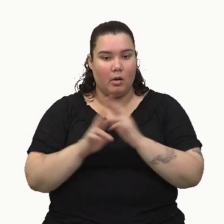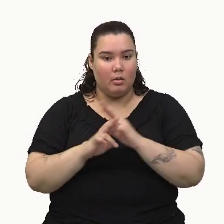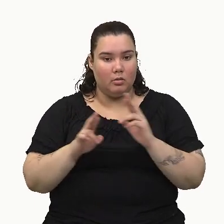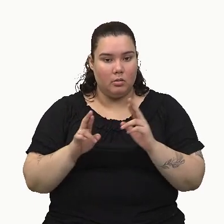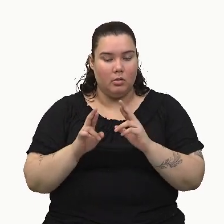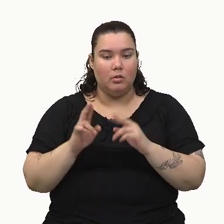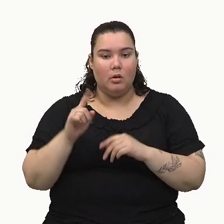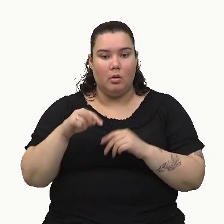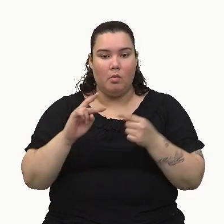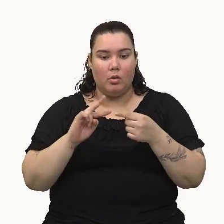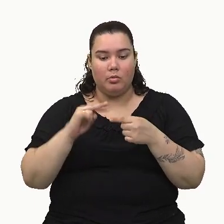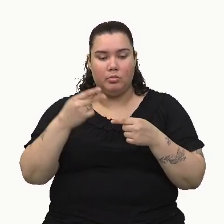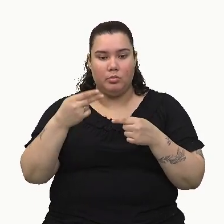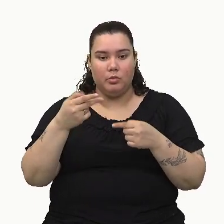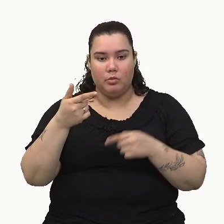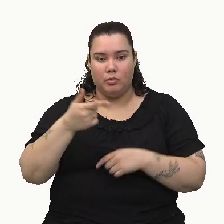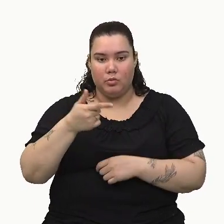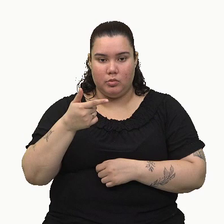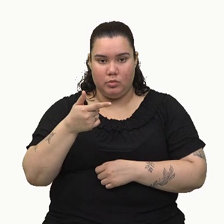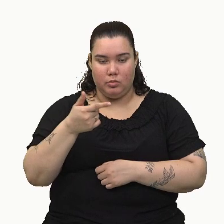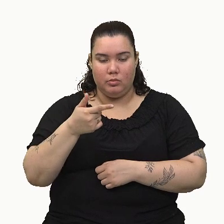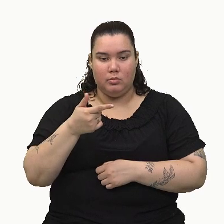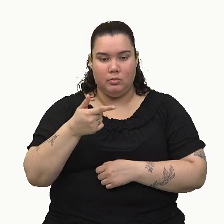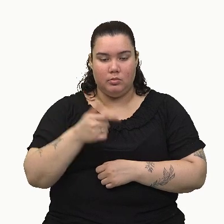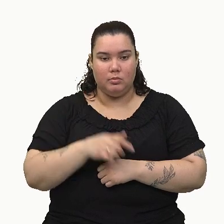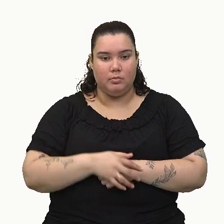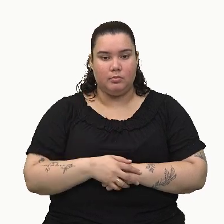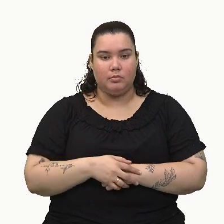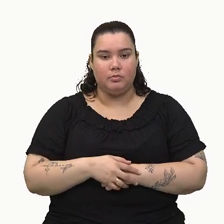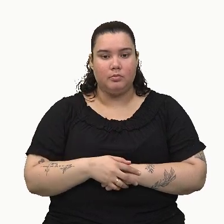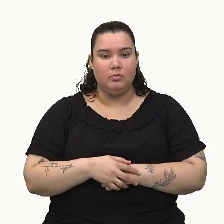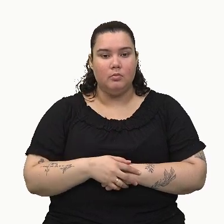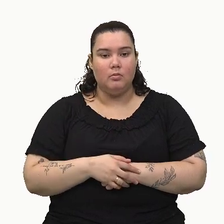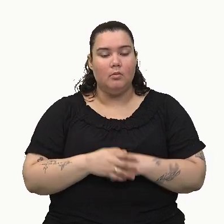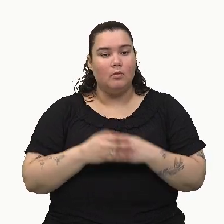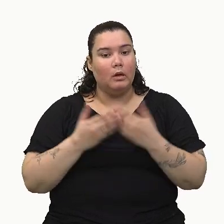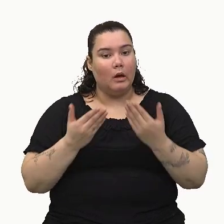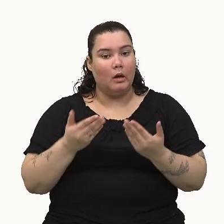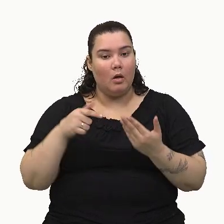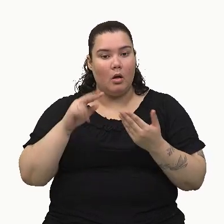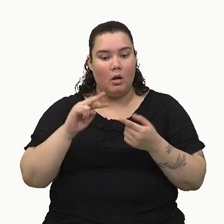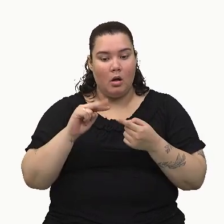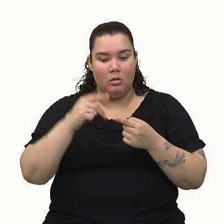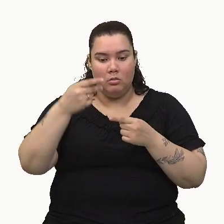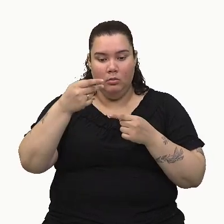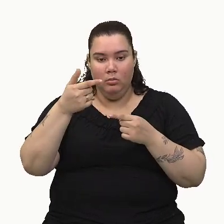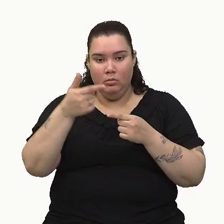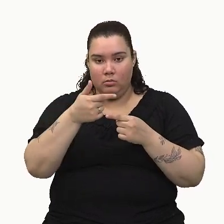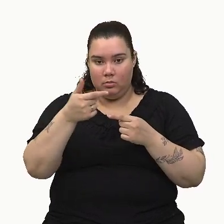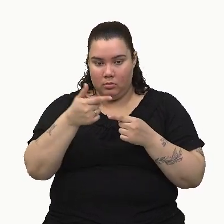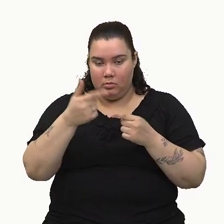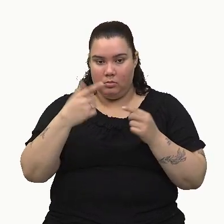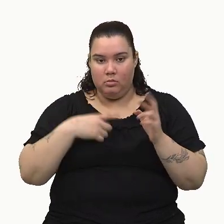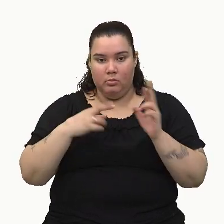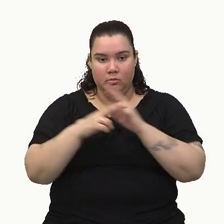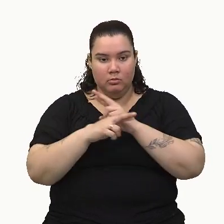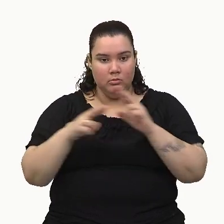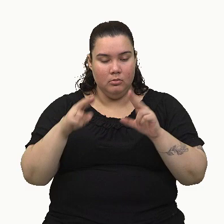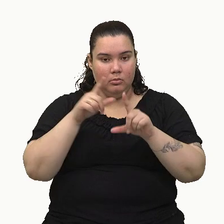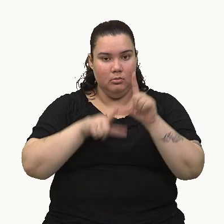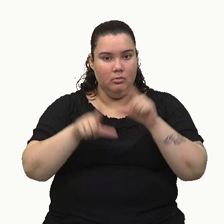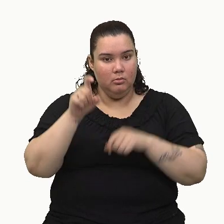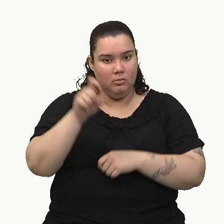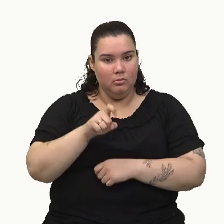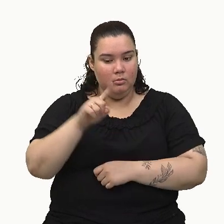o expoente 2. Então, como o maior dos expoentes em relação à letra x é o expoente